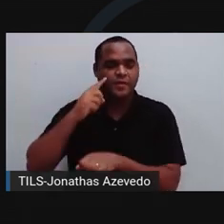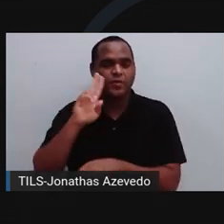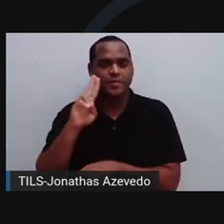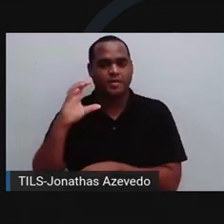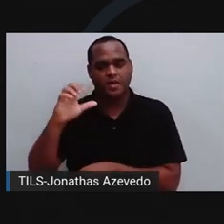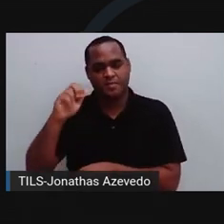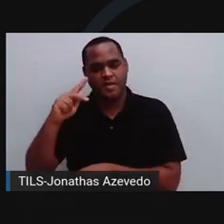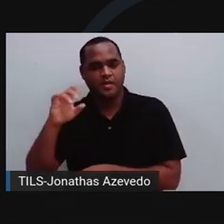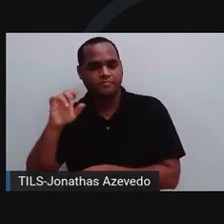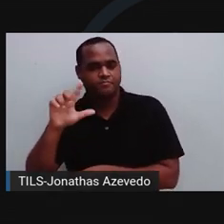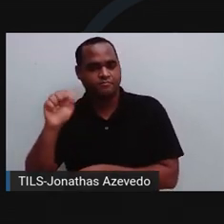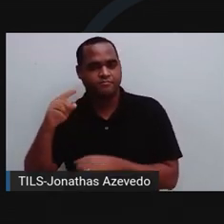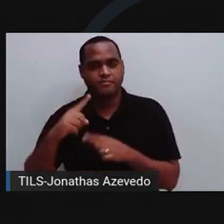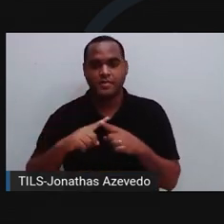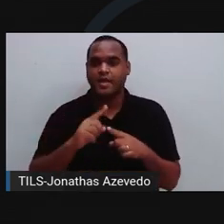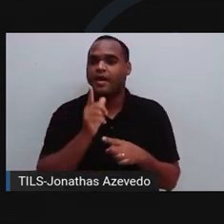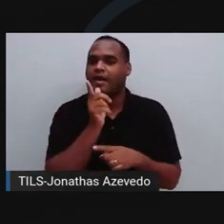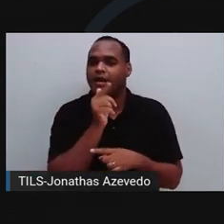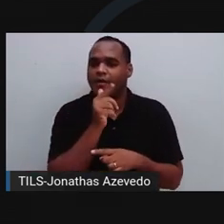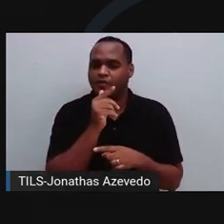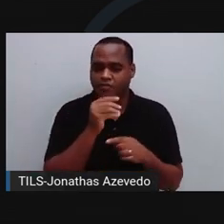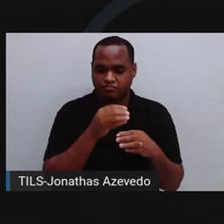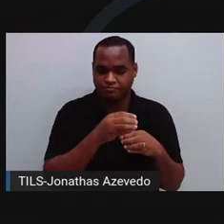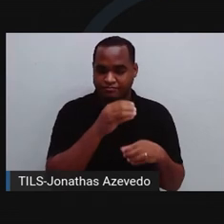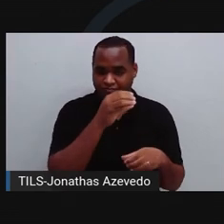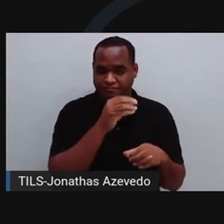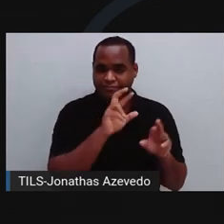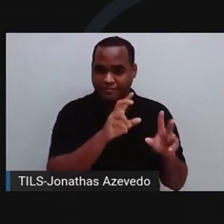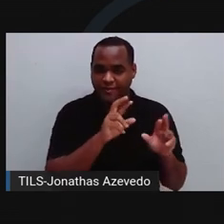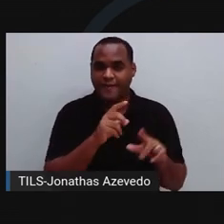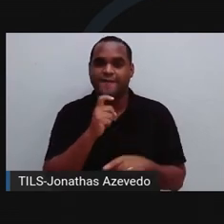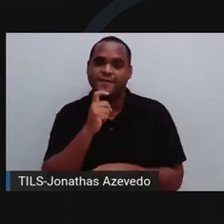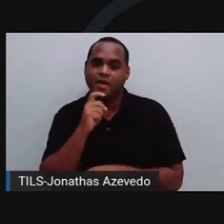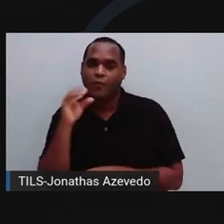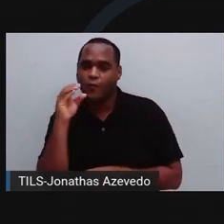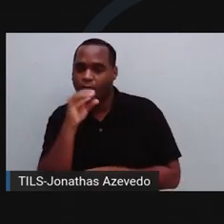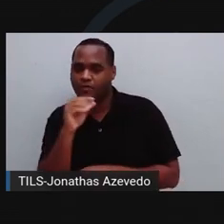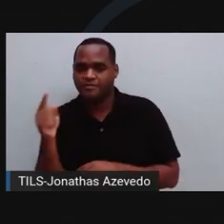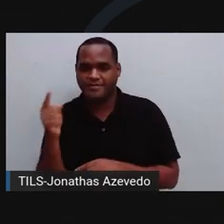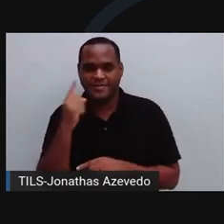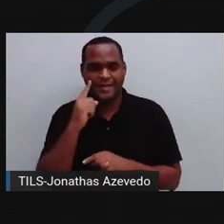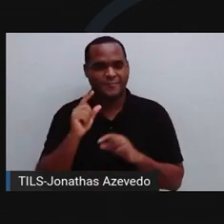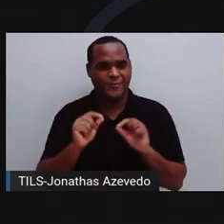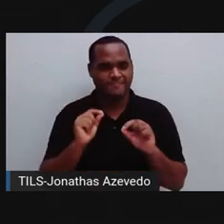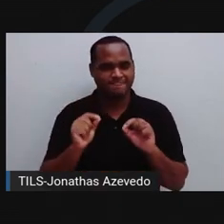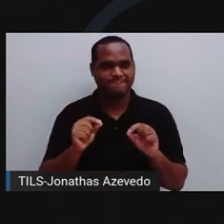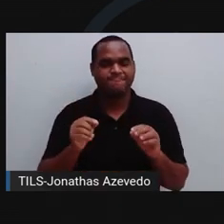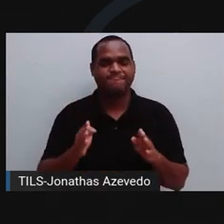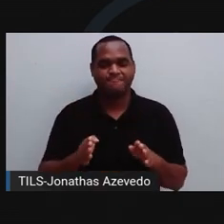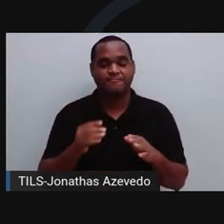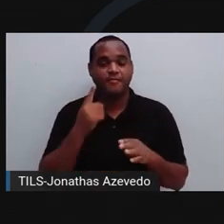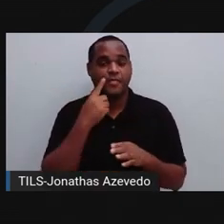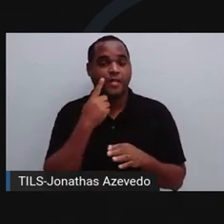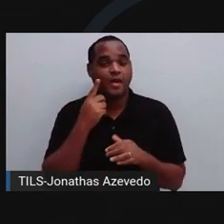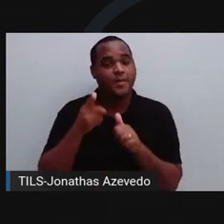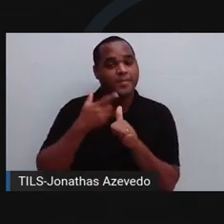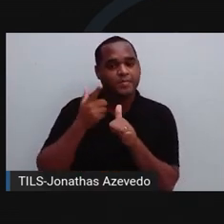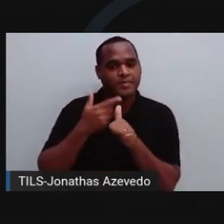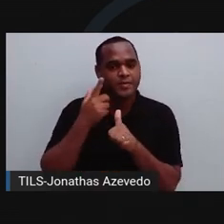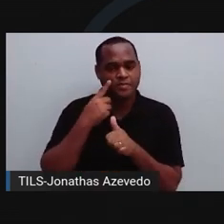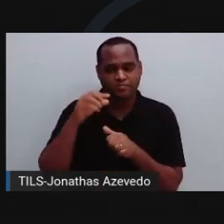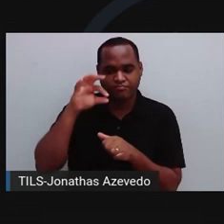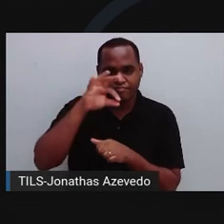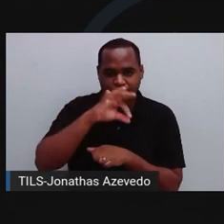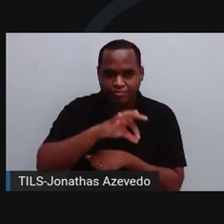Dois recipientes com água em temperaturas diferentes e um pouco de massa. Primeiro devemos submergir uma parte do capilar na